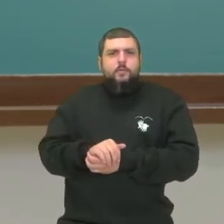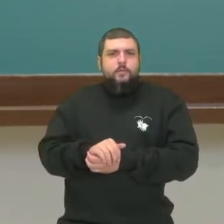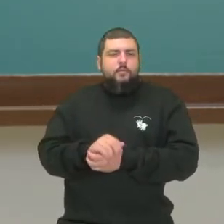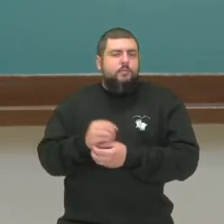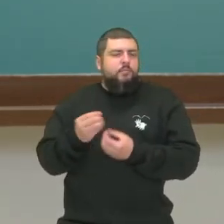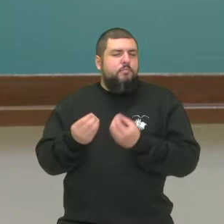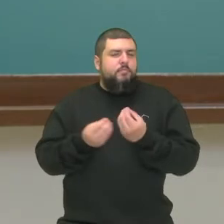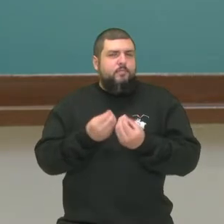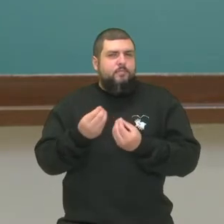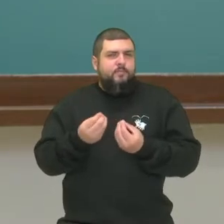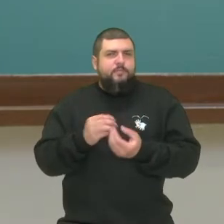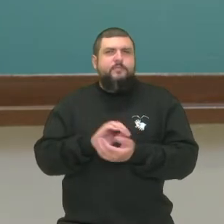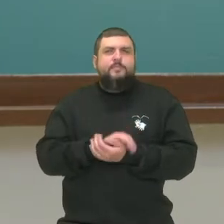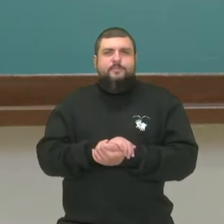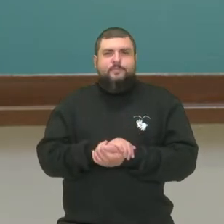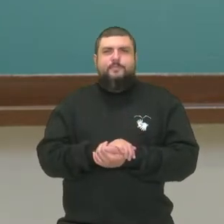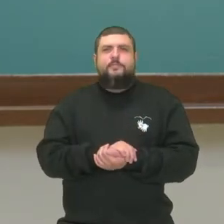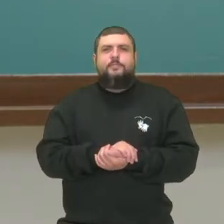disso?